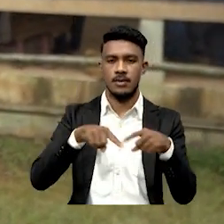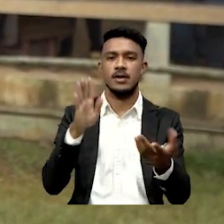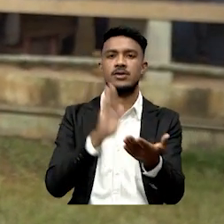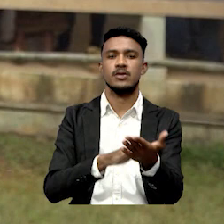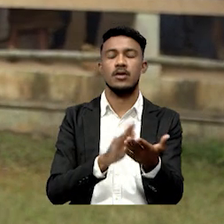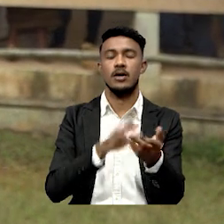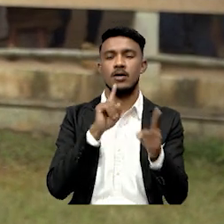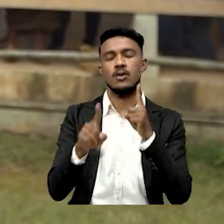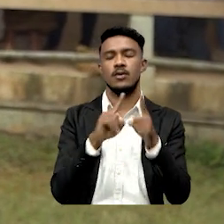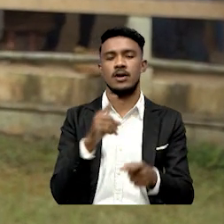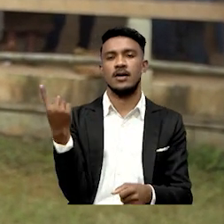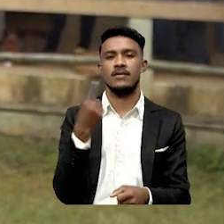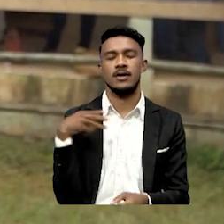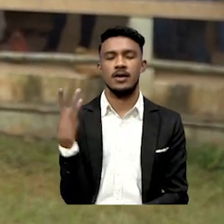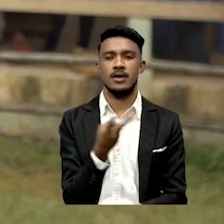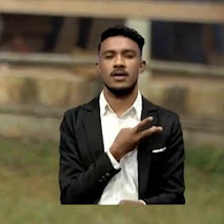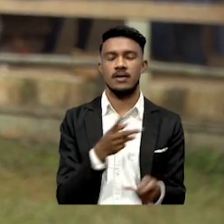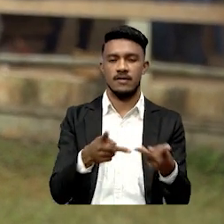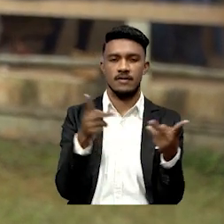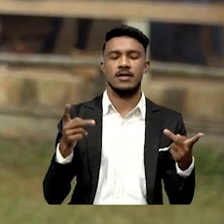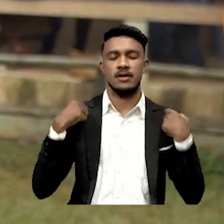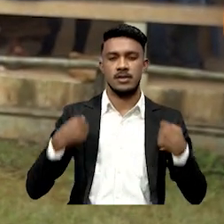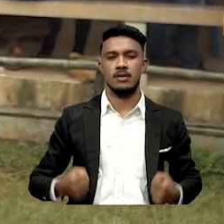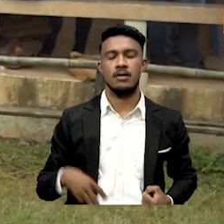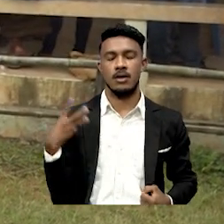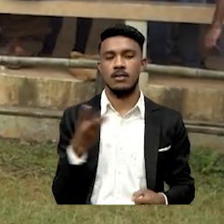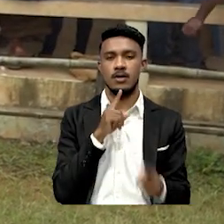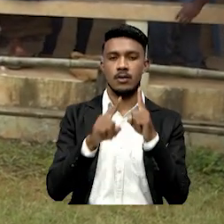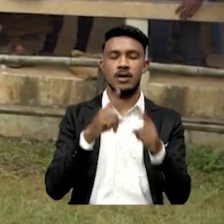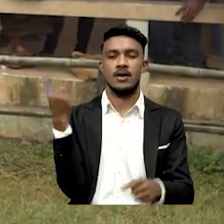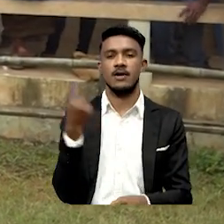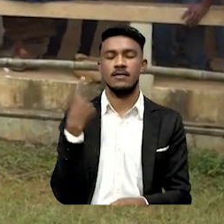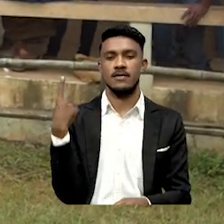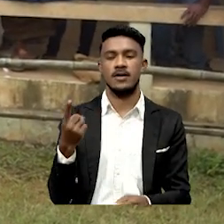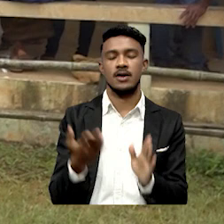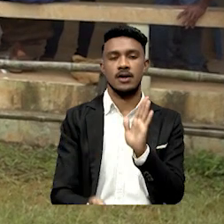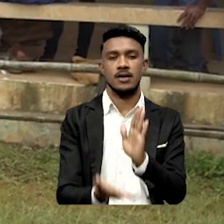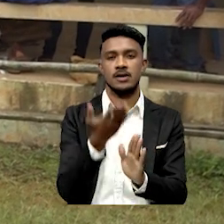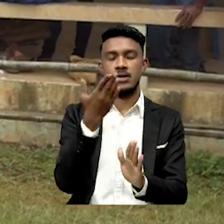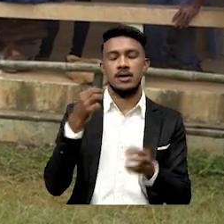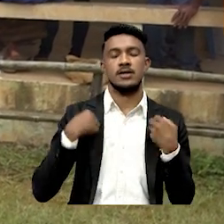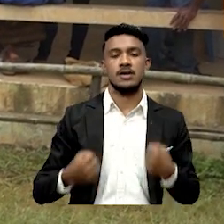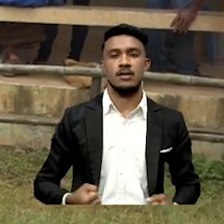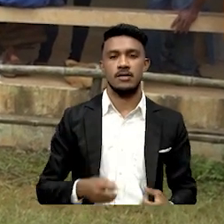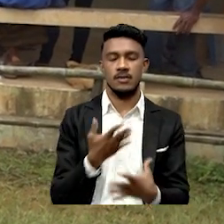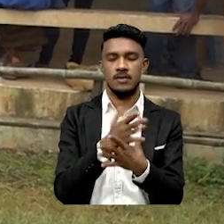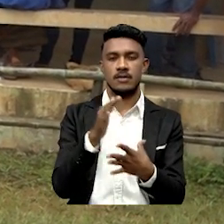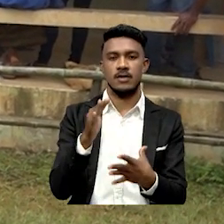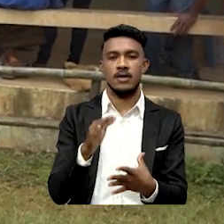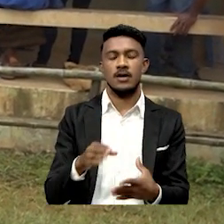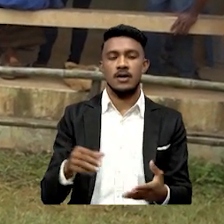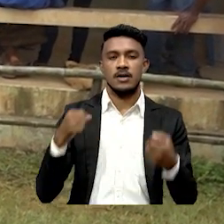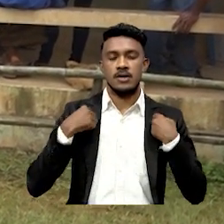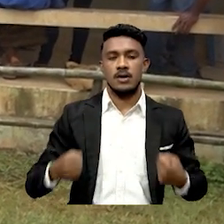kolei ya ita ne fasil sauri ne mak ami kolei baik hasa promosan sauri imo sagor apoi ho sauri na